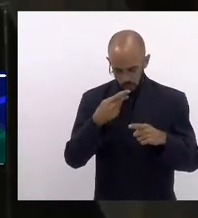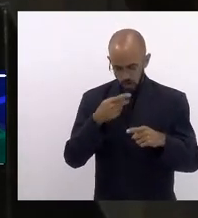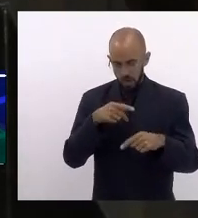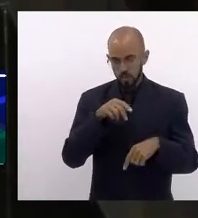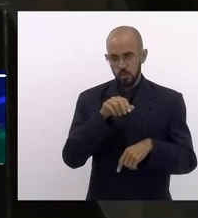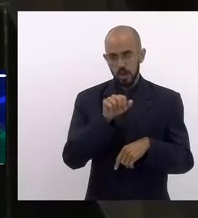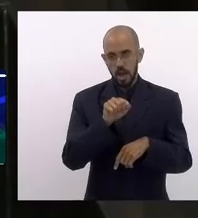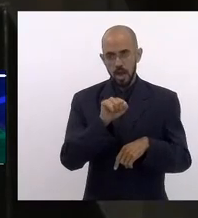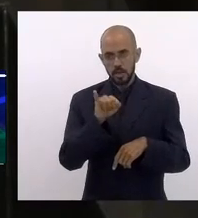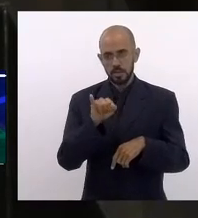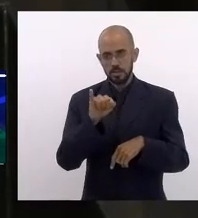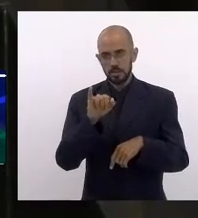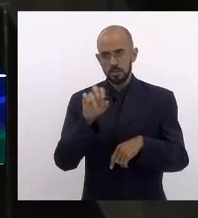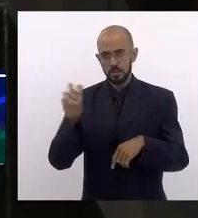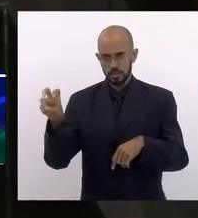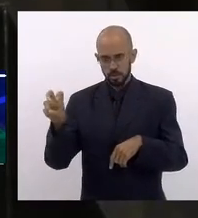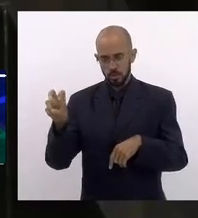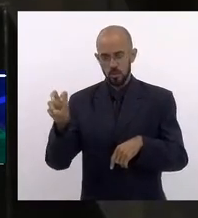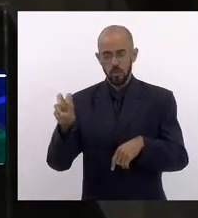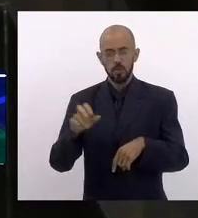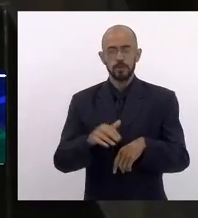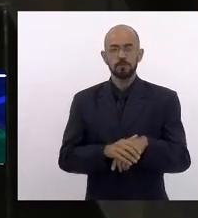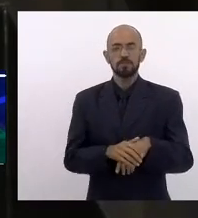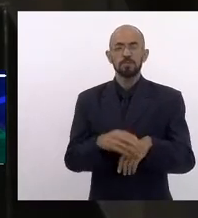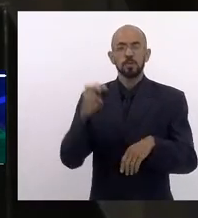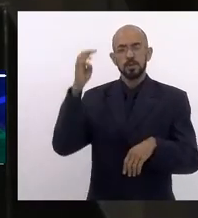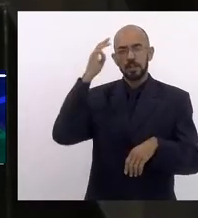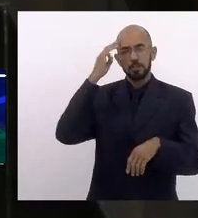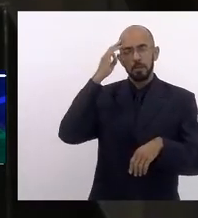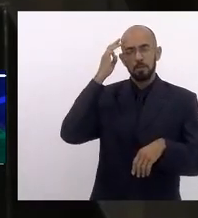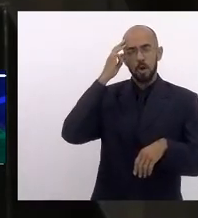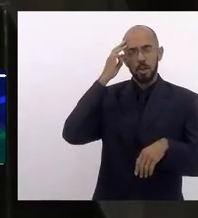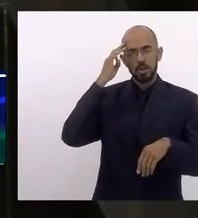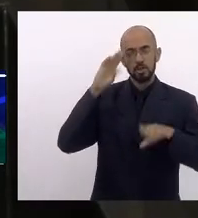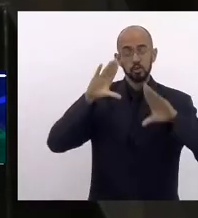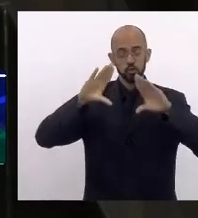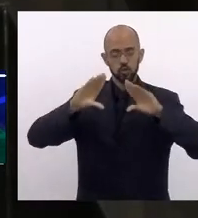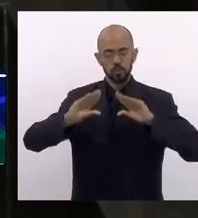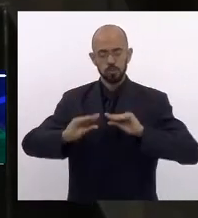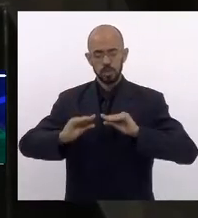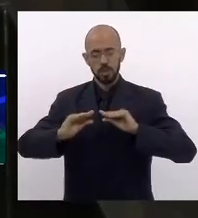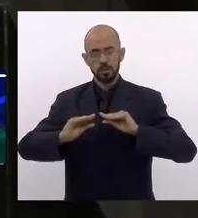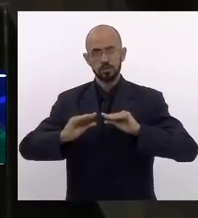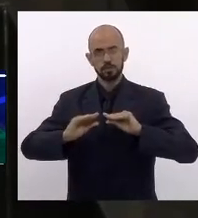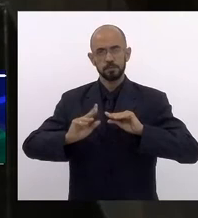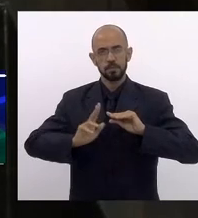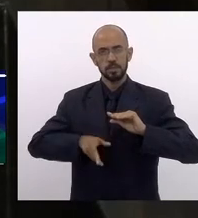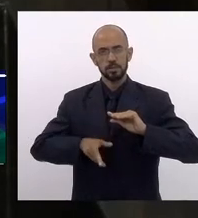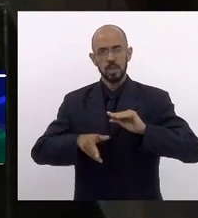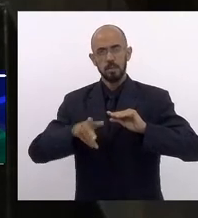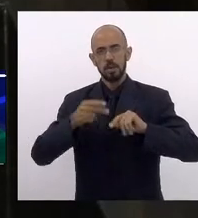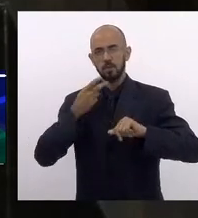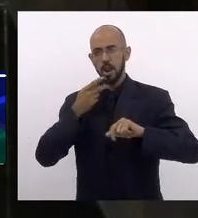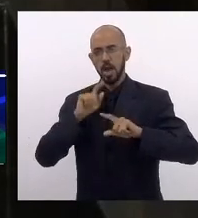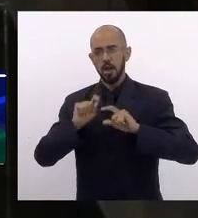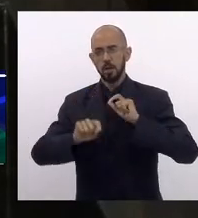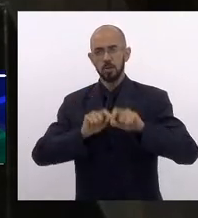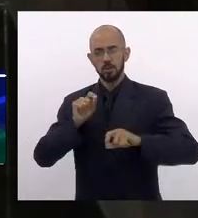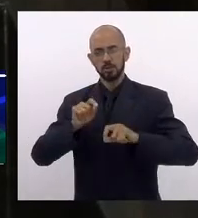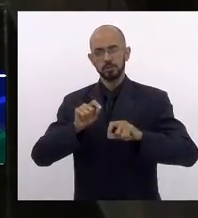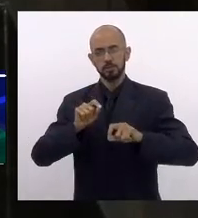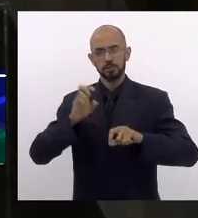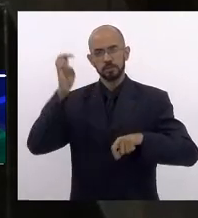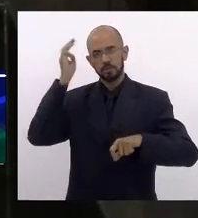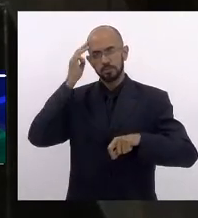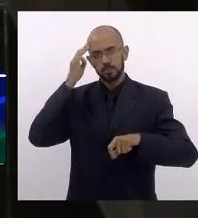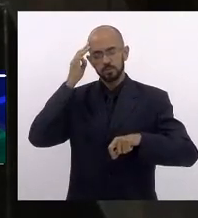memória sombria do AI-5? Em primeiro lugar, para sempre colocar em evidência a memória não do